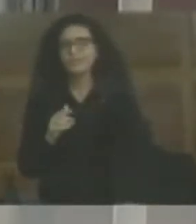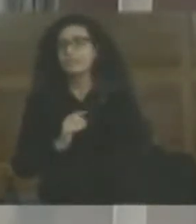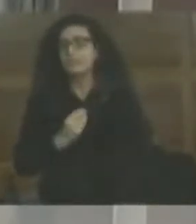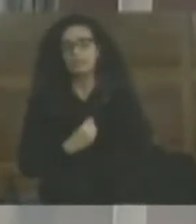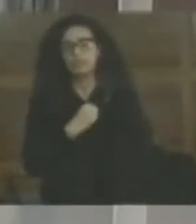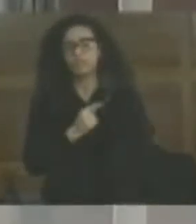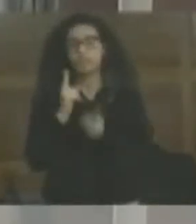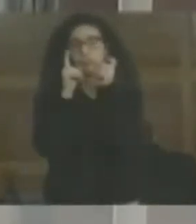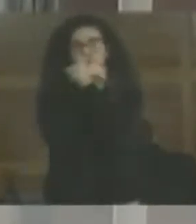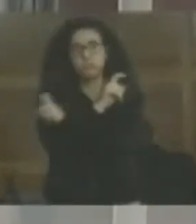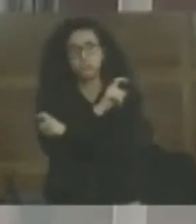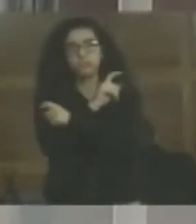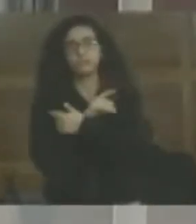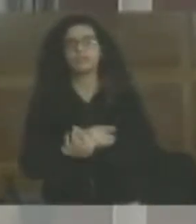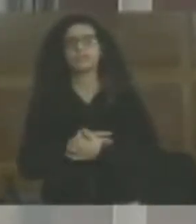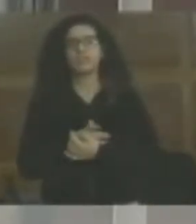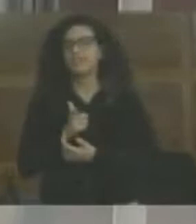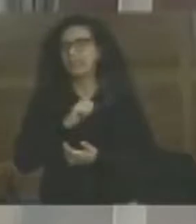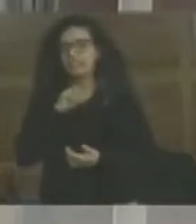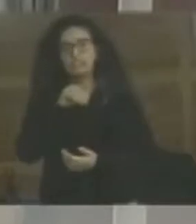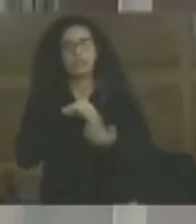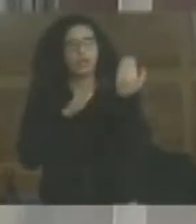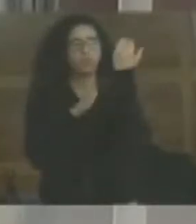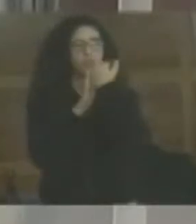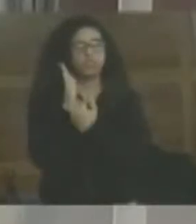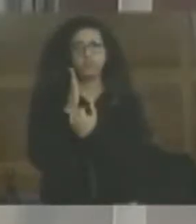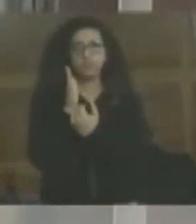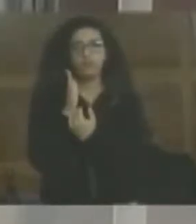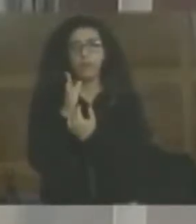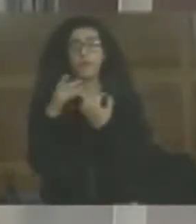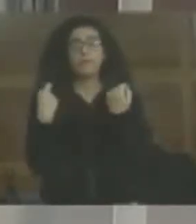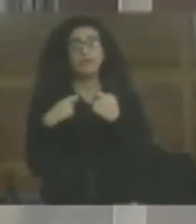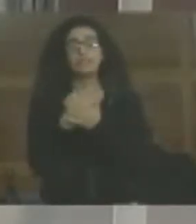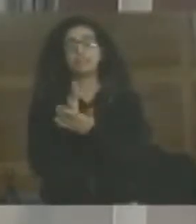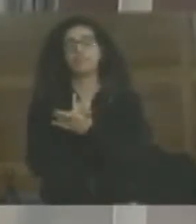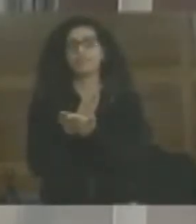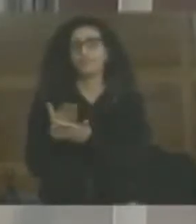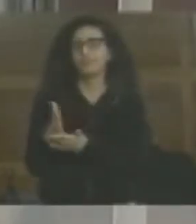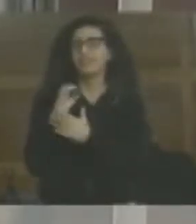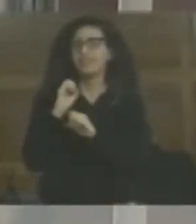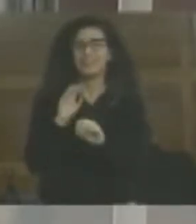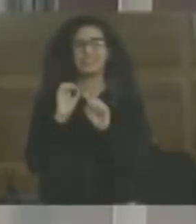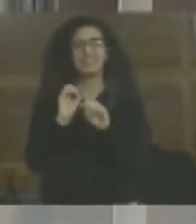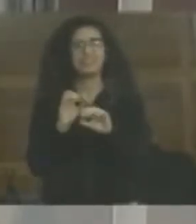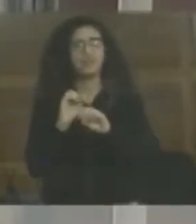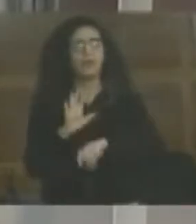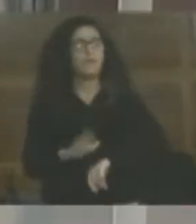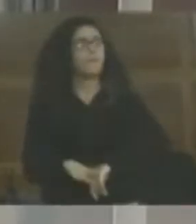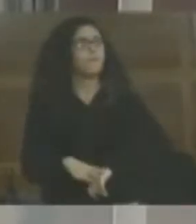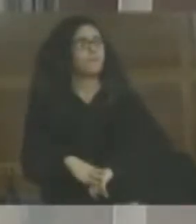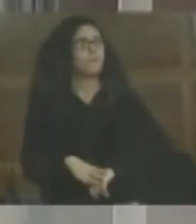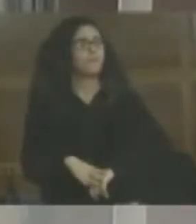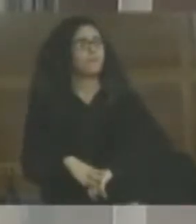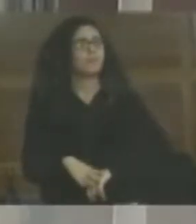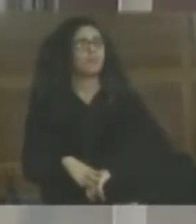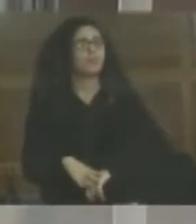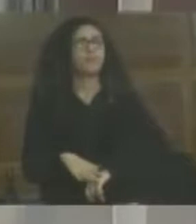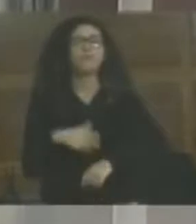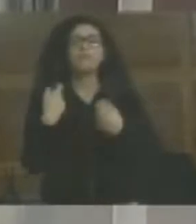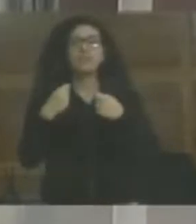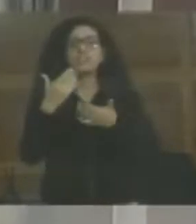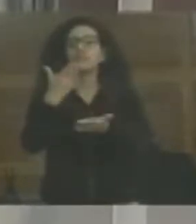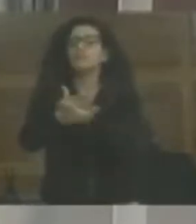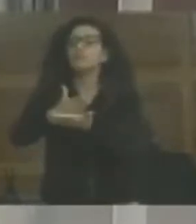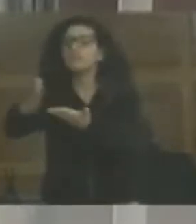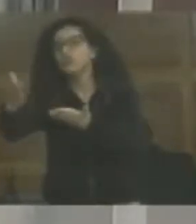muito complicada, né, porque tem os salários baixíssimos, tem que, às vezes, dar aula em mais de... que deveriam estar dividindo com outros